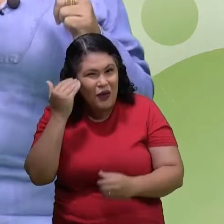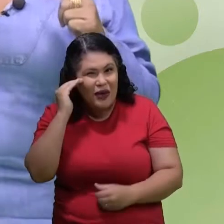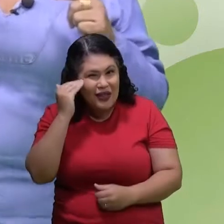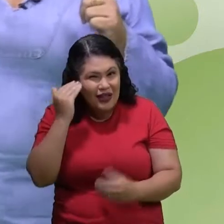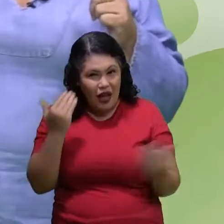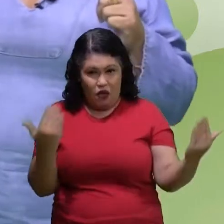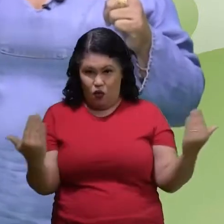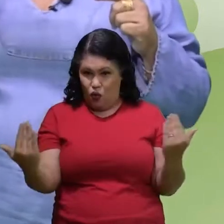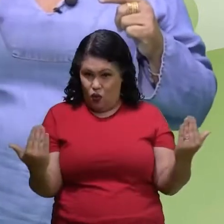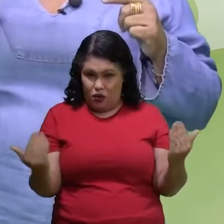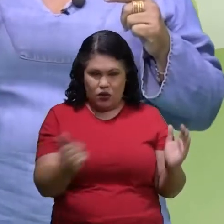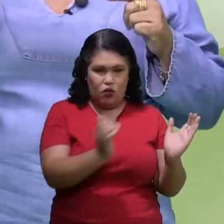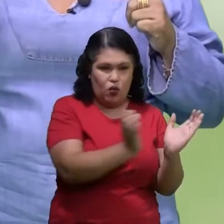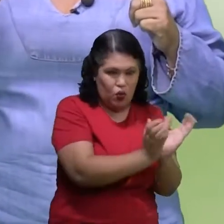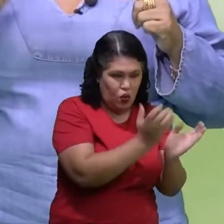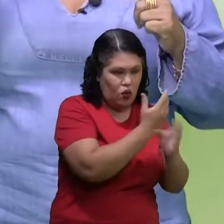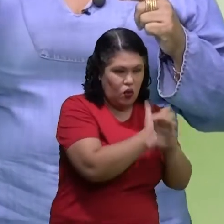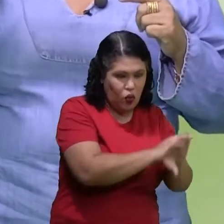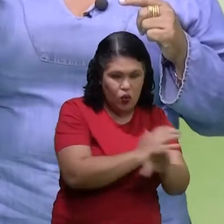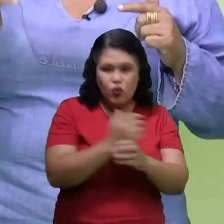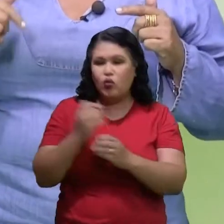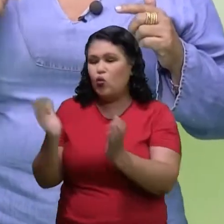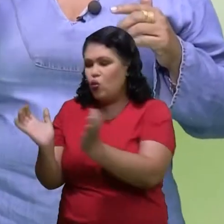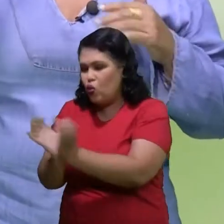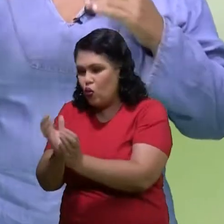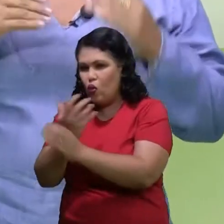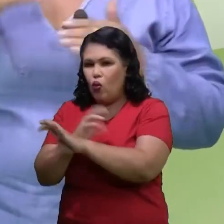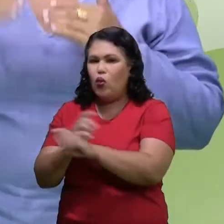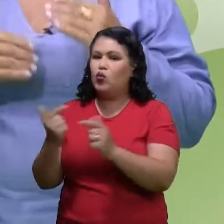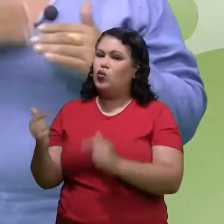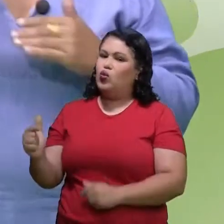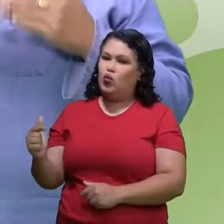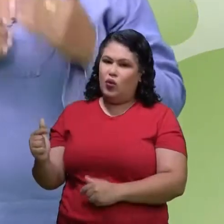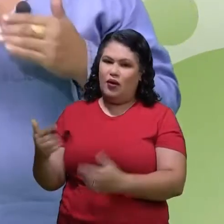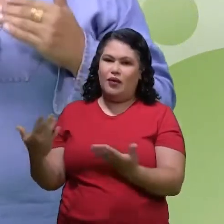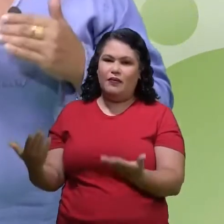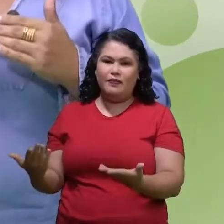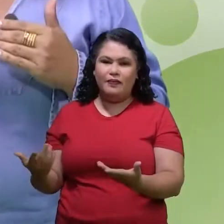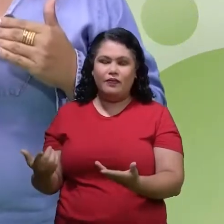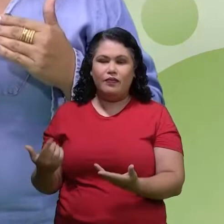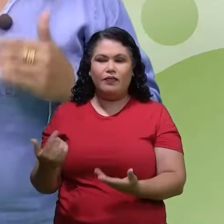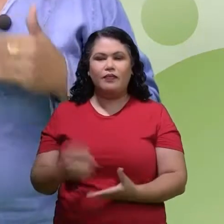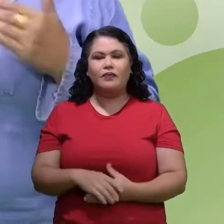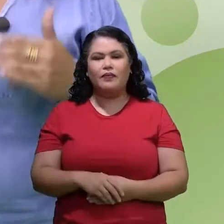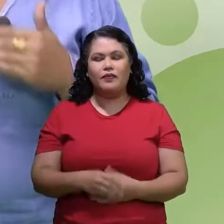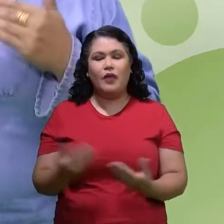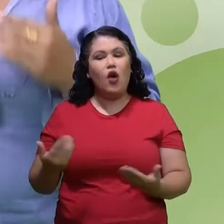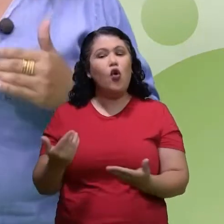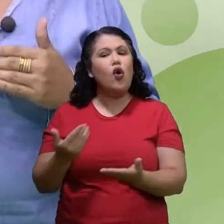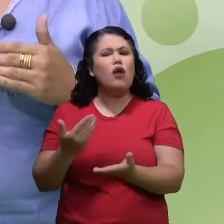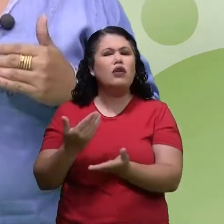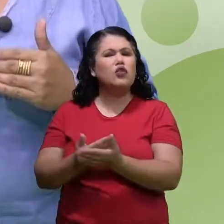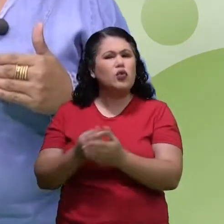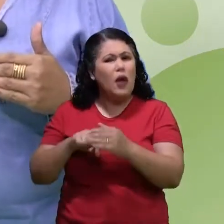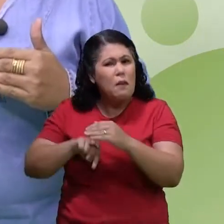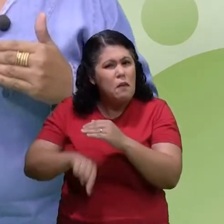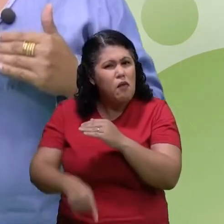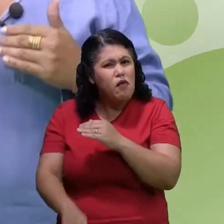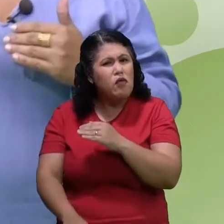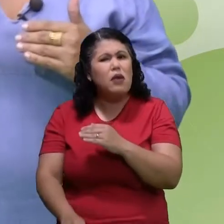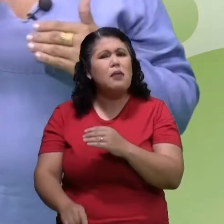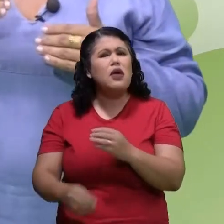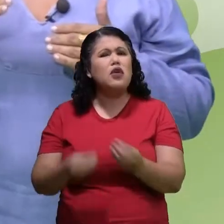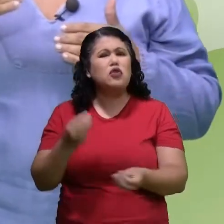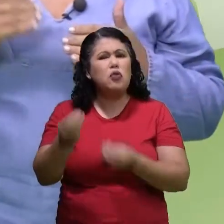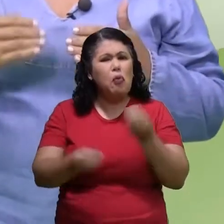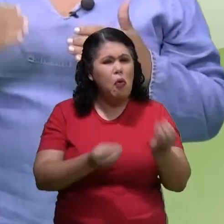Quem é vertebrado e quem é invertebrado? Agora vamos aprofundar essa questão, né? Quais são os animais que são vertebrados